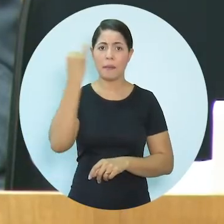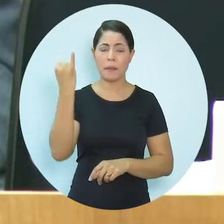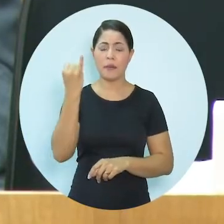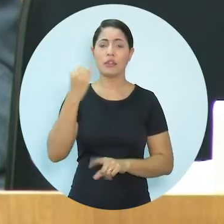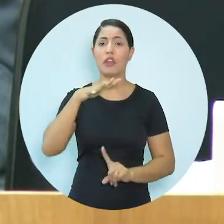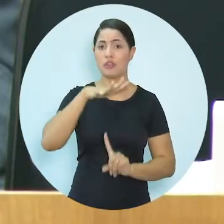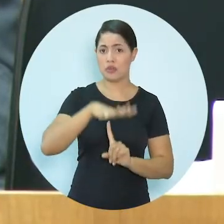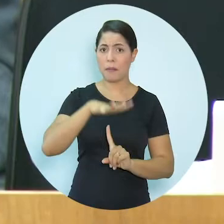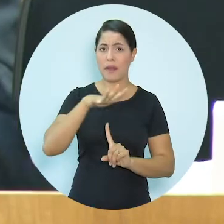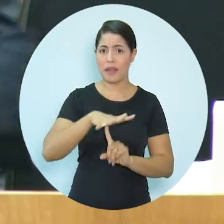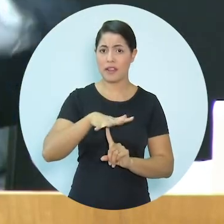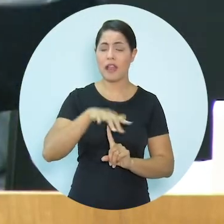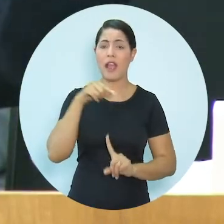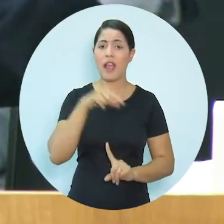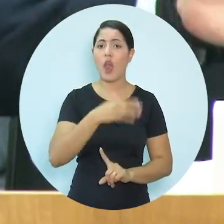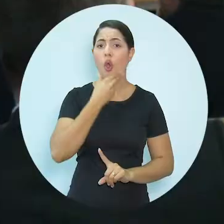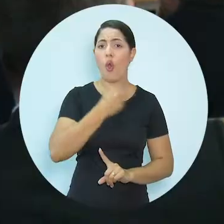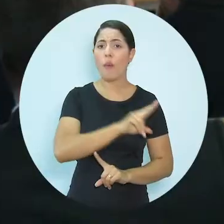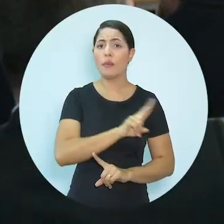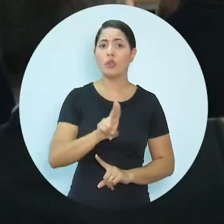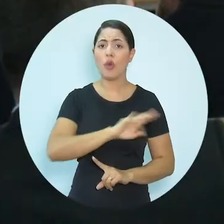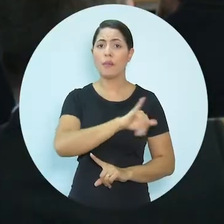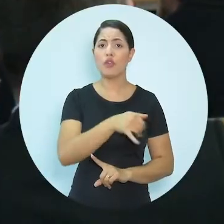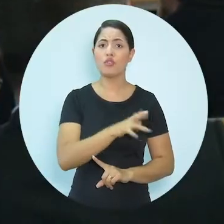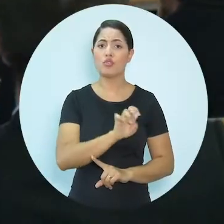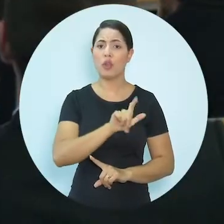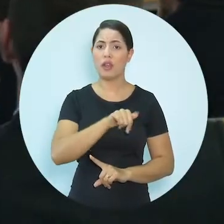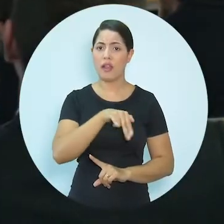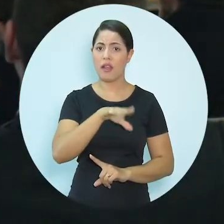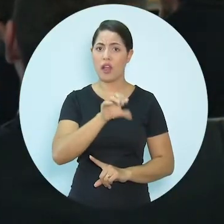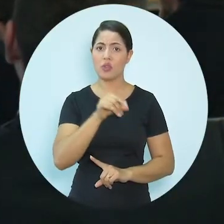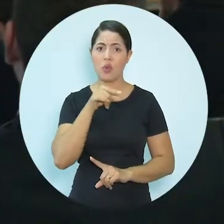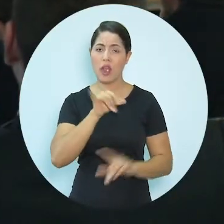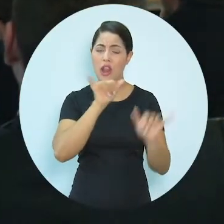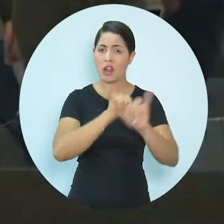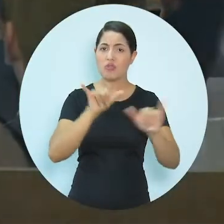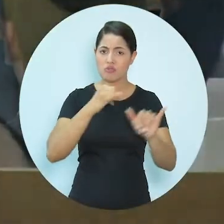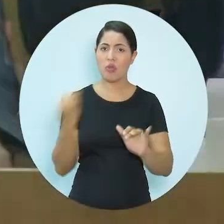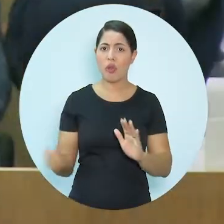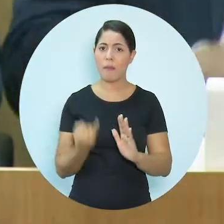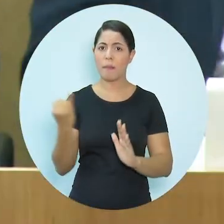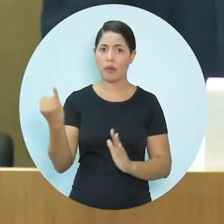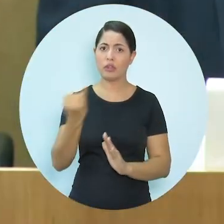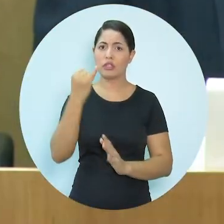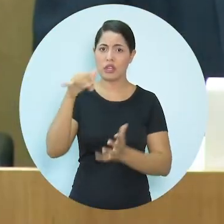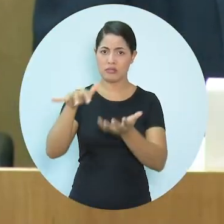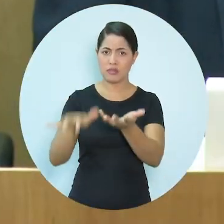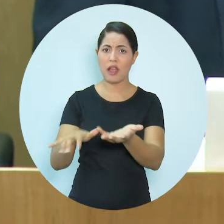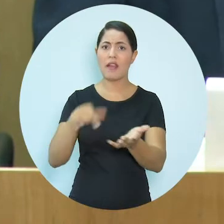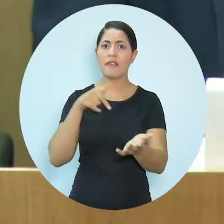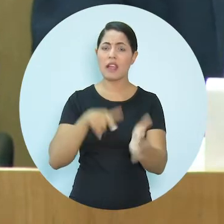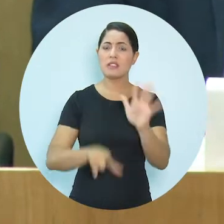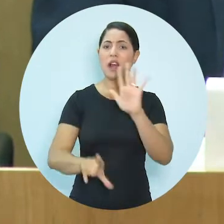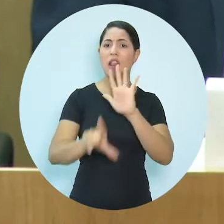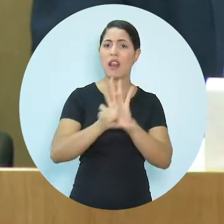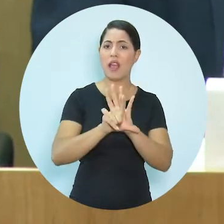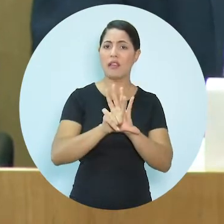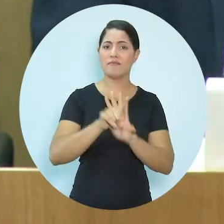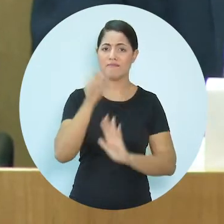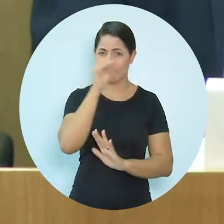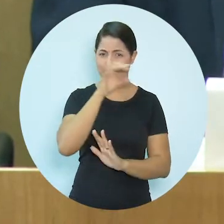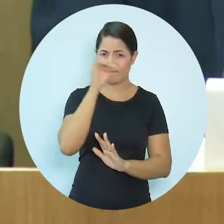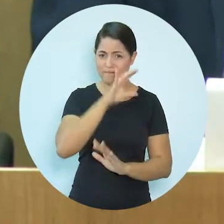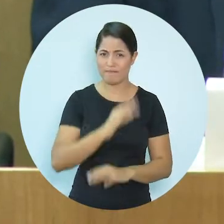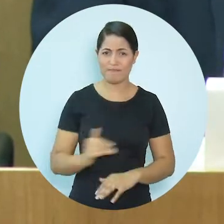federal do Paraná, Juliano Breda, que durante a apresentação elogiou a iniciativa do Congresso Nacional na redação da